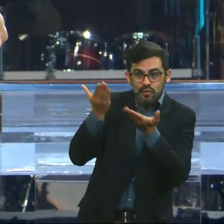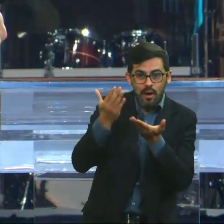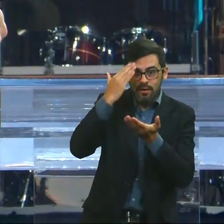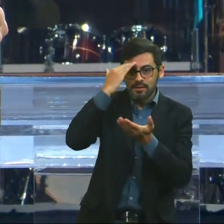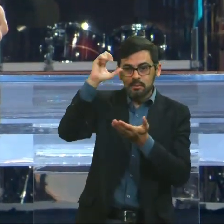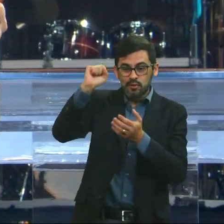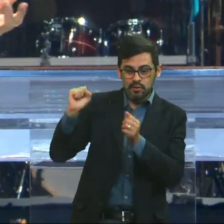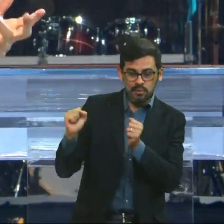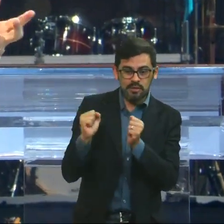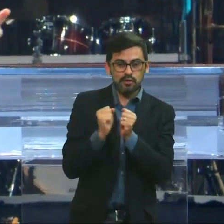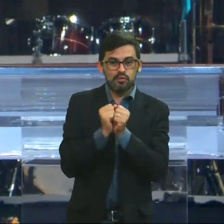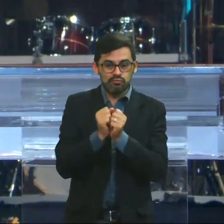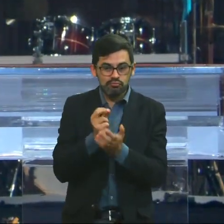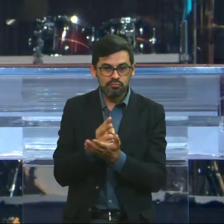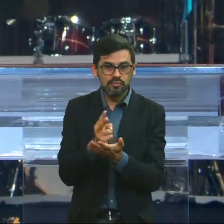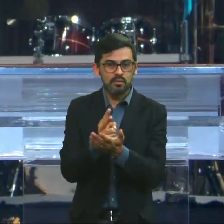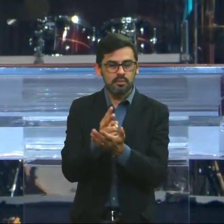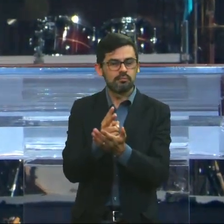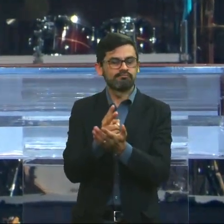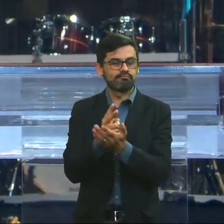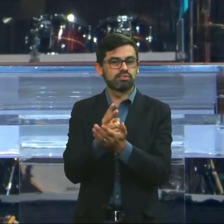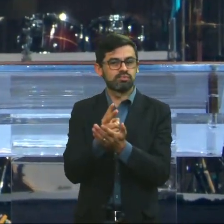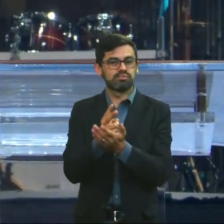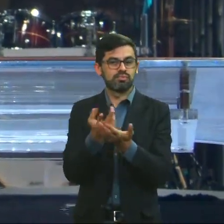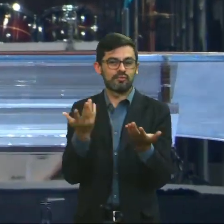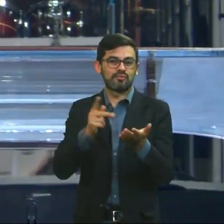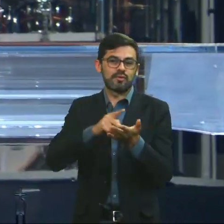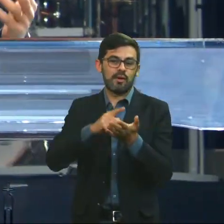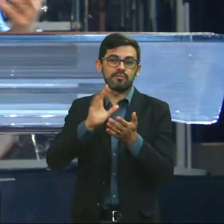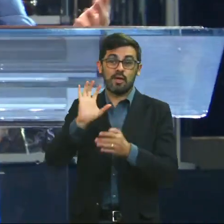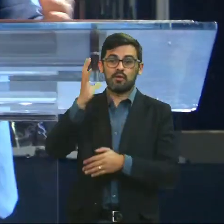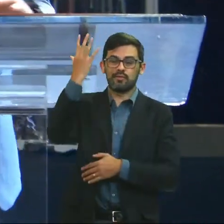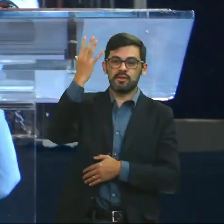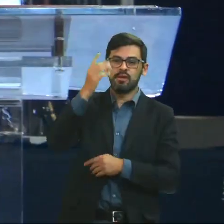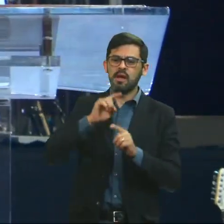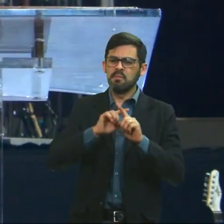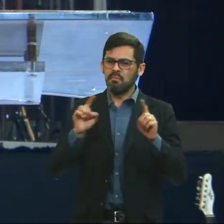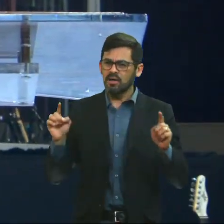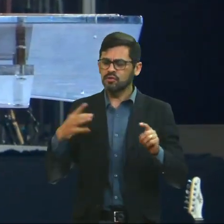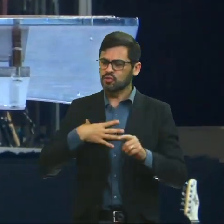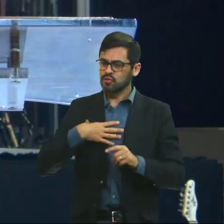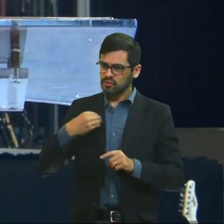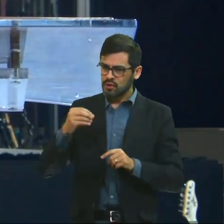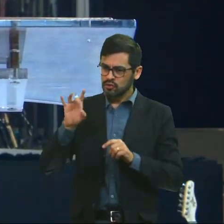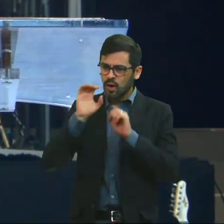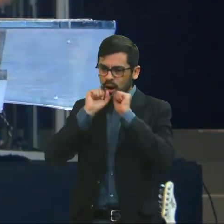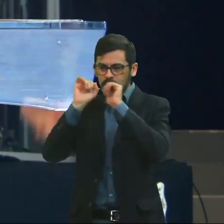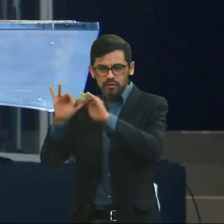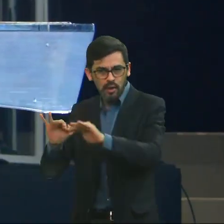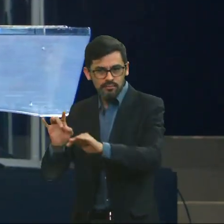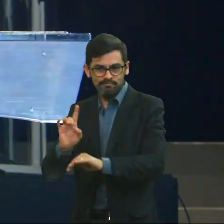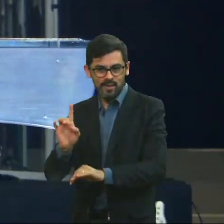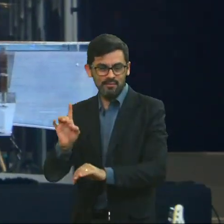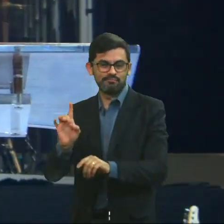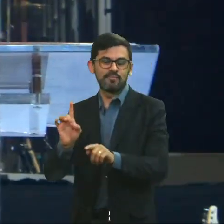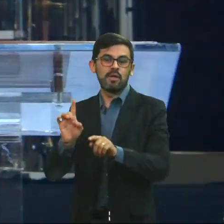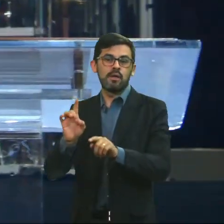Eita, é isso que acontece. Mas não é só os nossos filhos que são abençoados. Eu estava